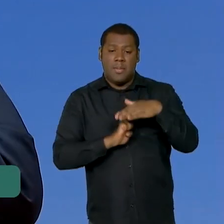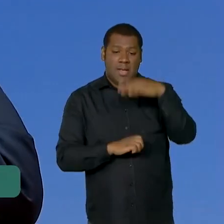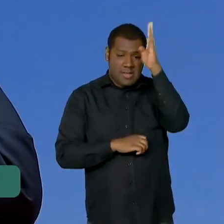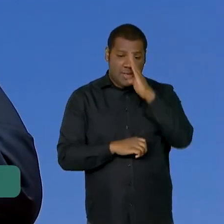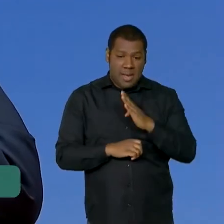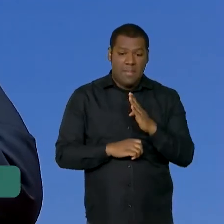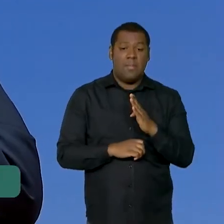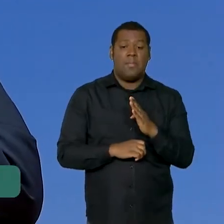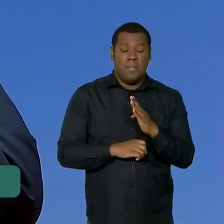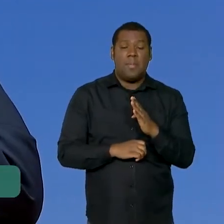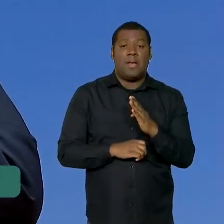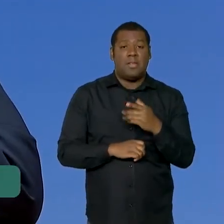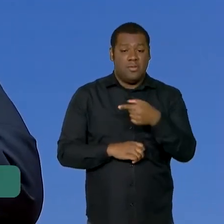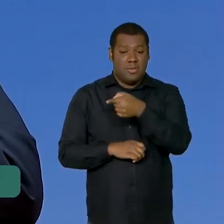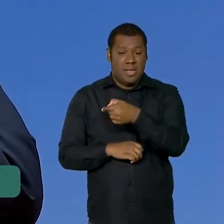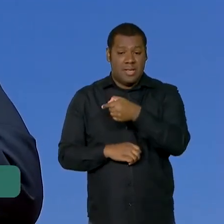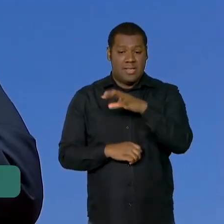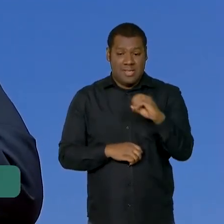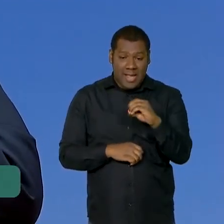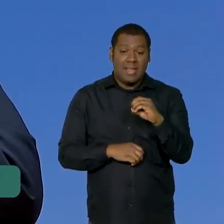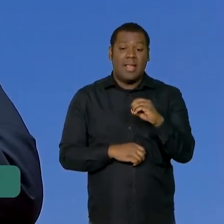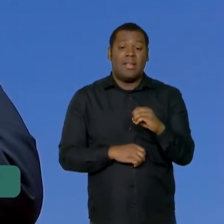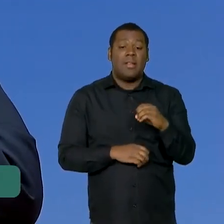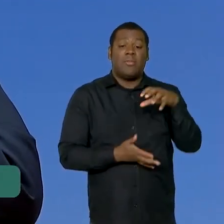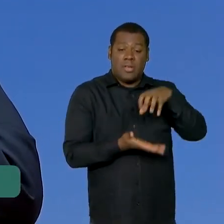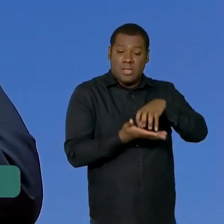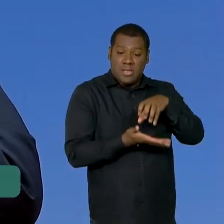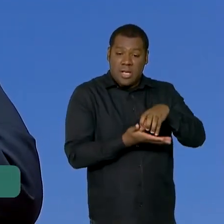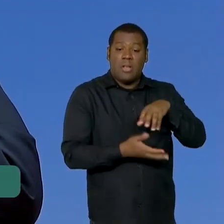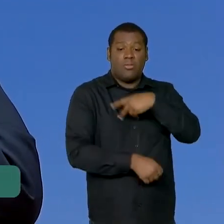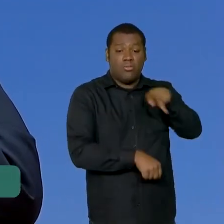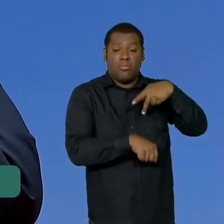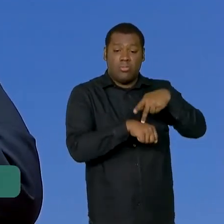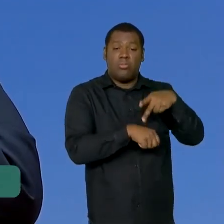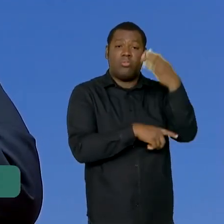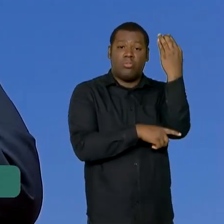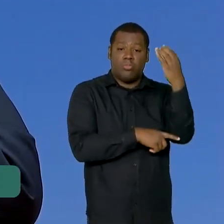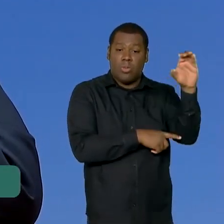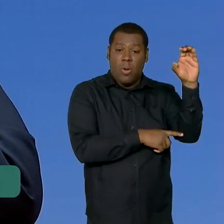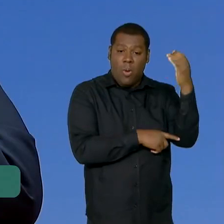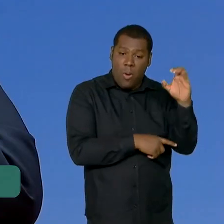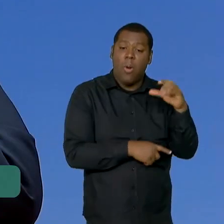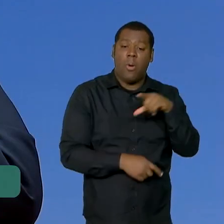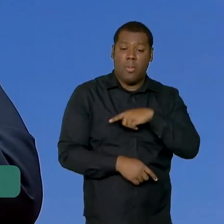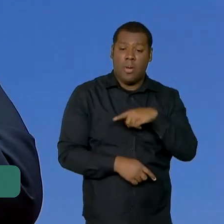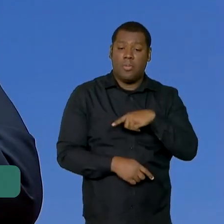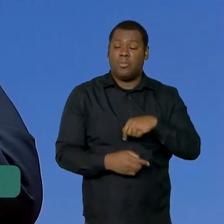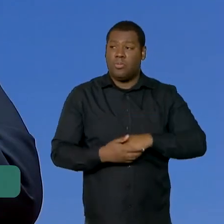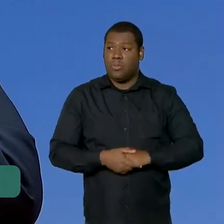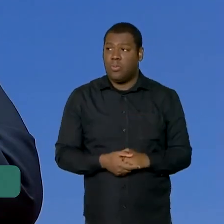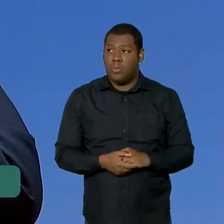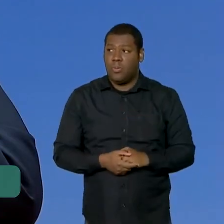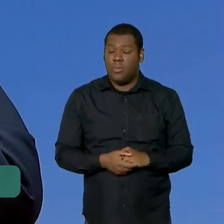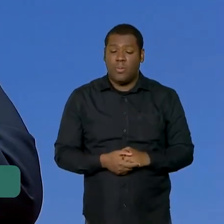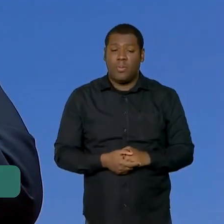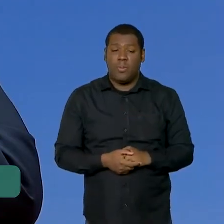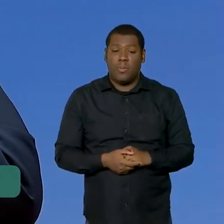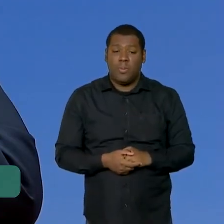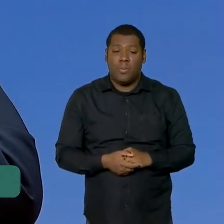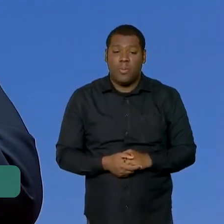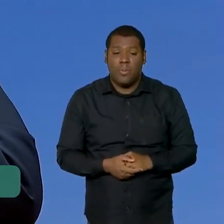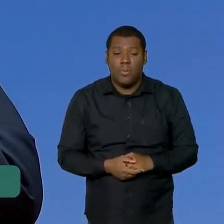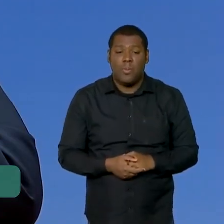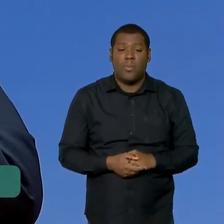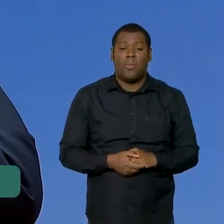estabelecidas na Colômbia. Então, esse é um dado importante. Mas a assunção